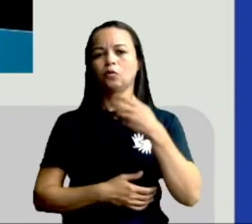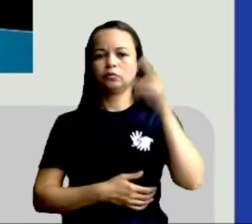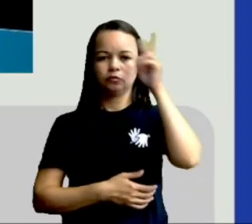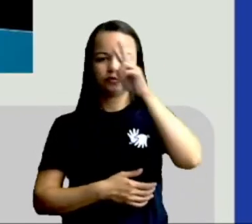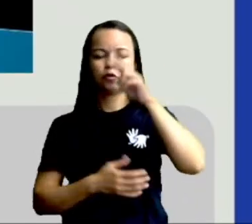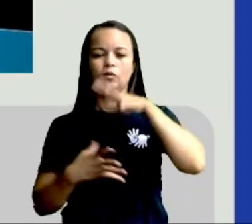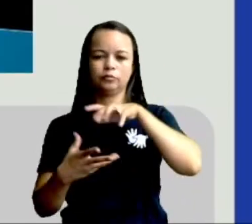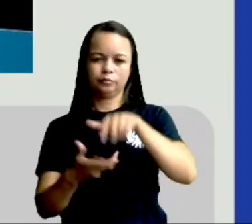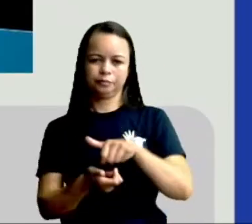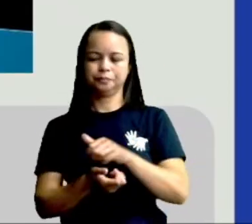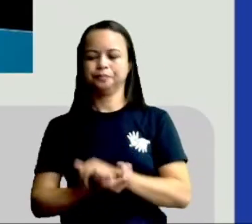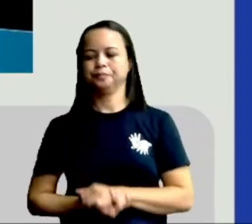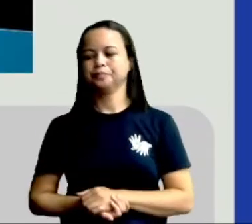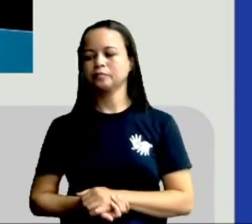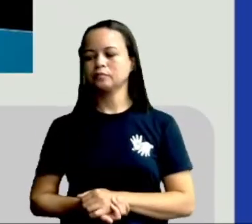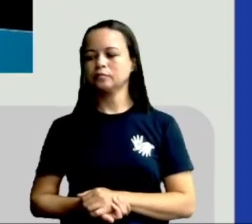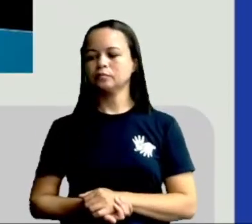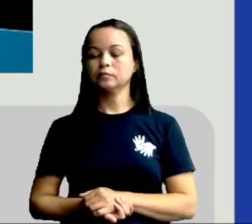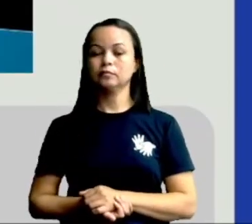lá.